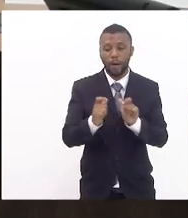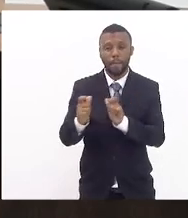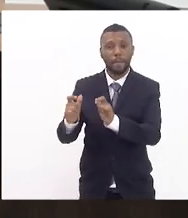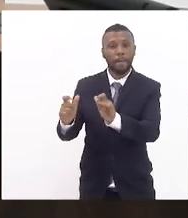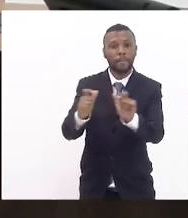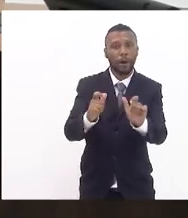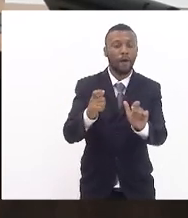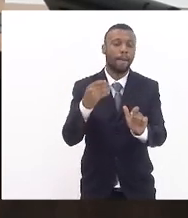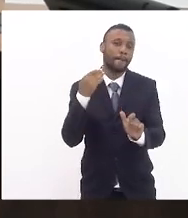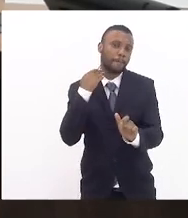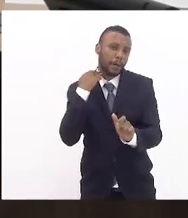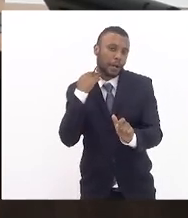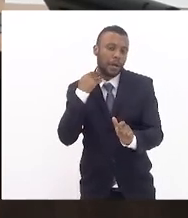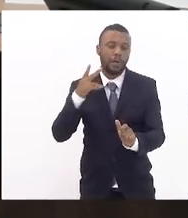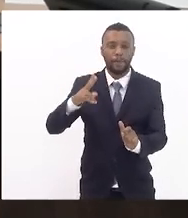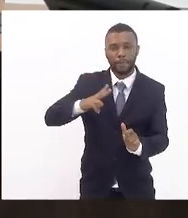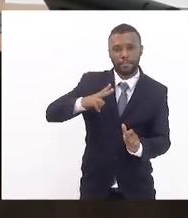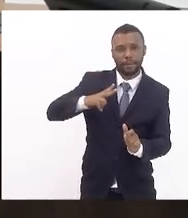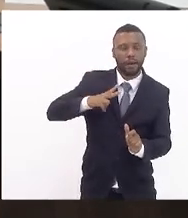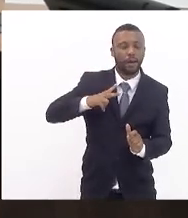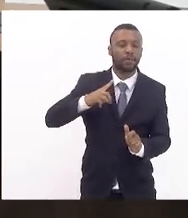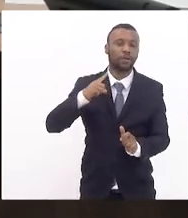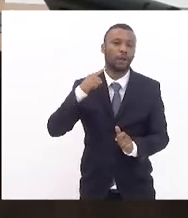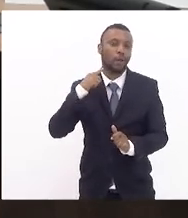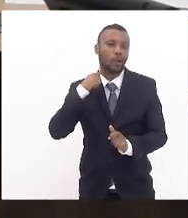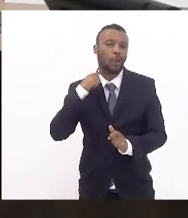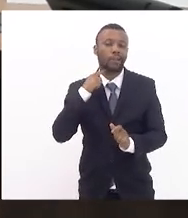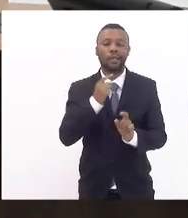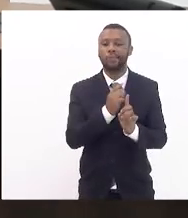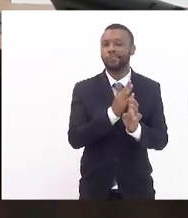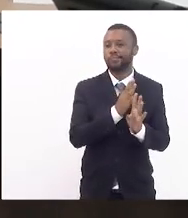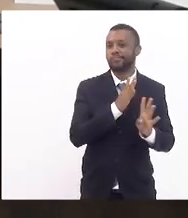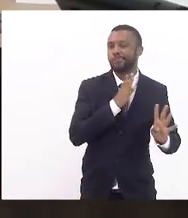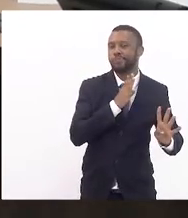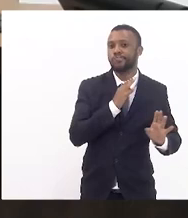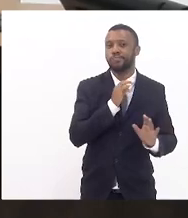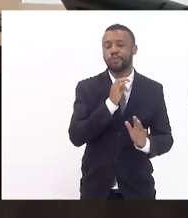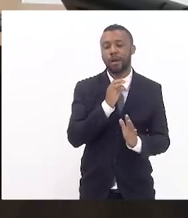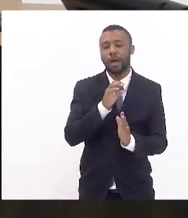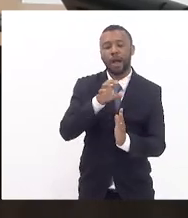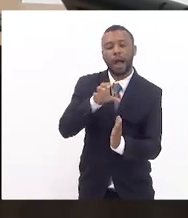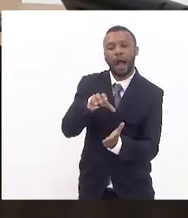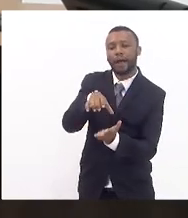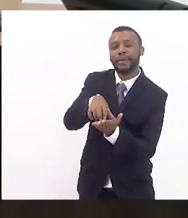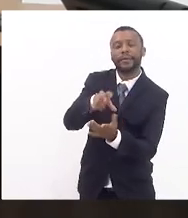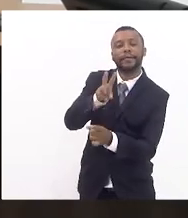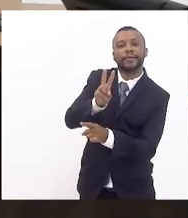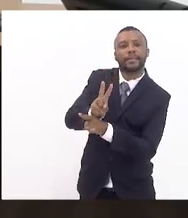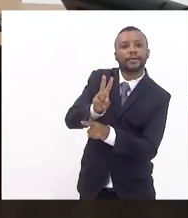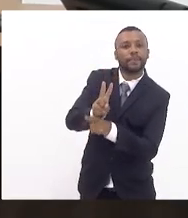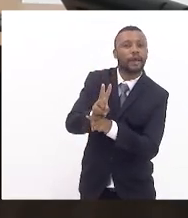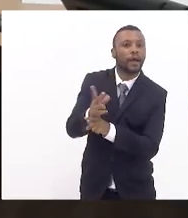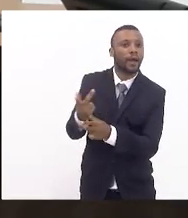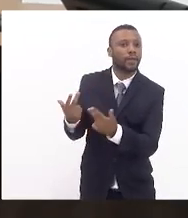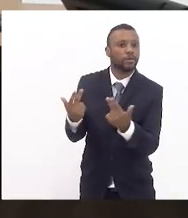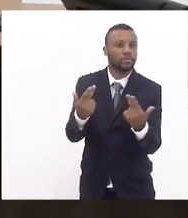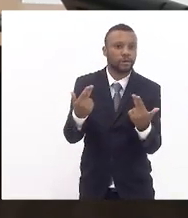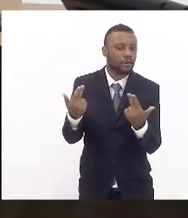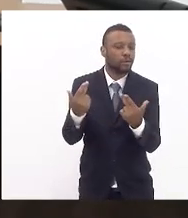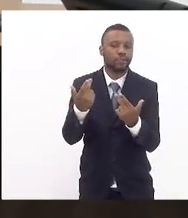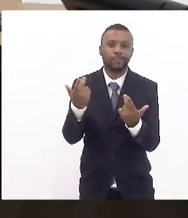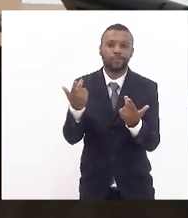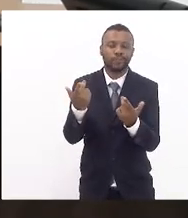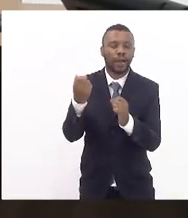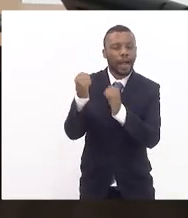bancários privados, casas lotéricas, agências de atendimentos como concessionárias de água,